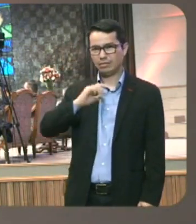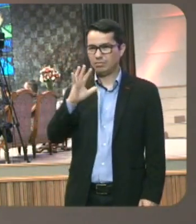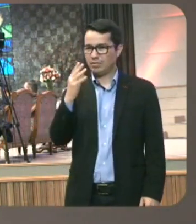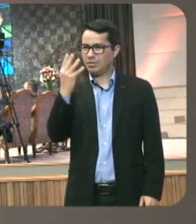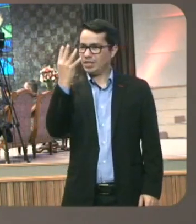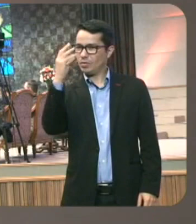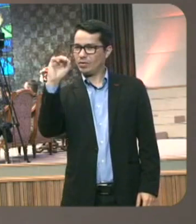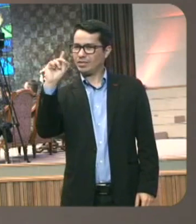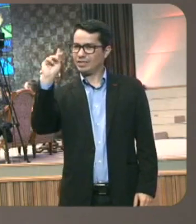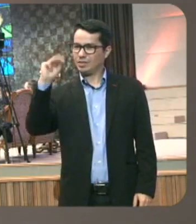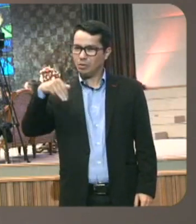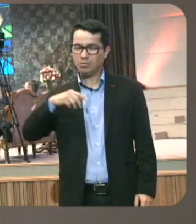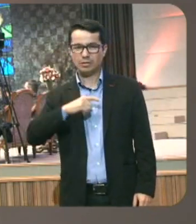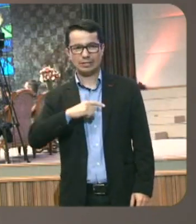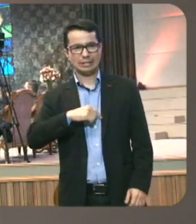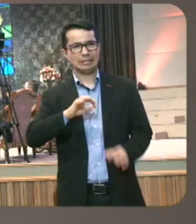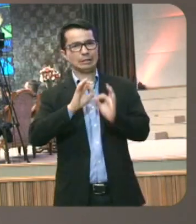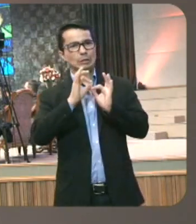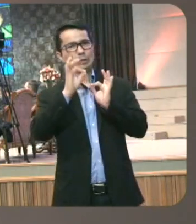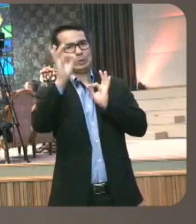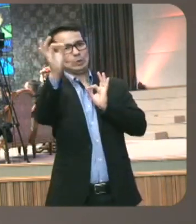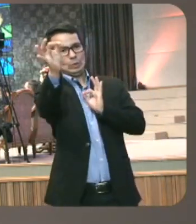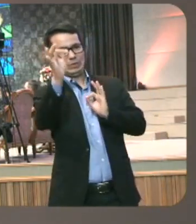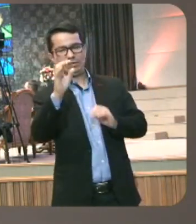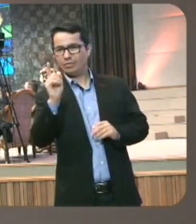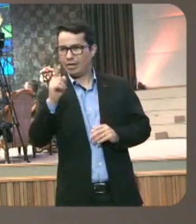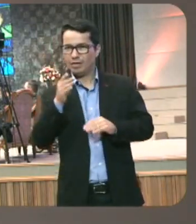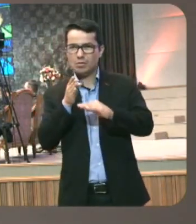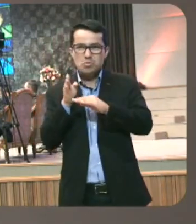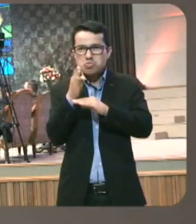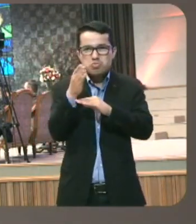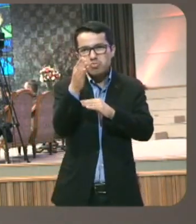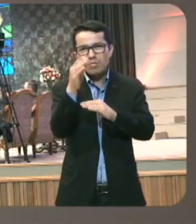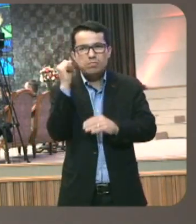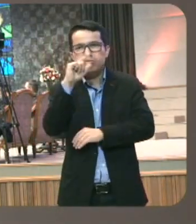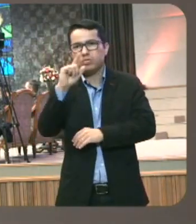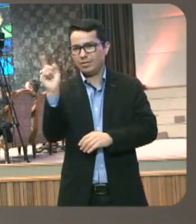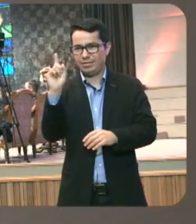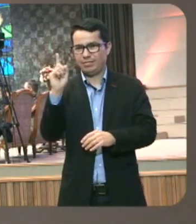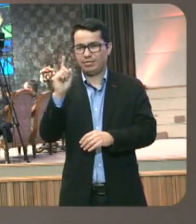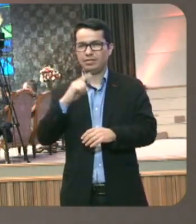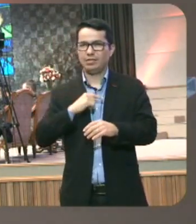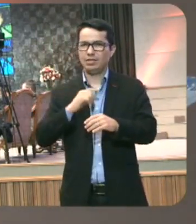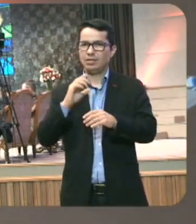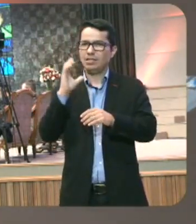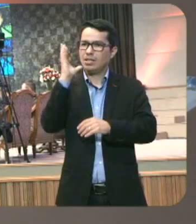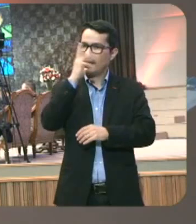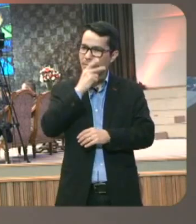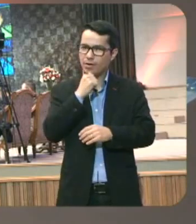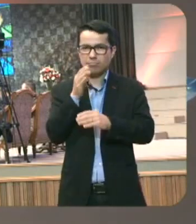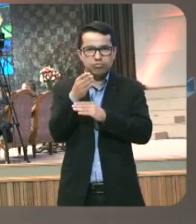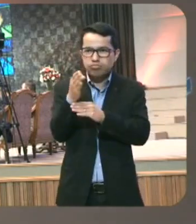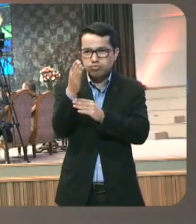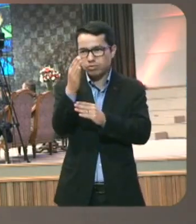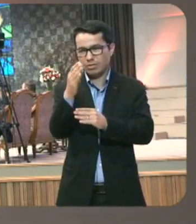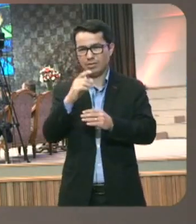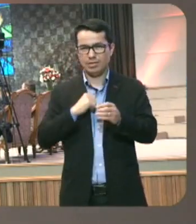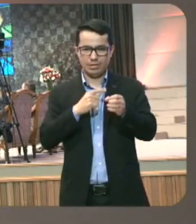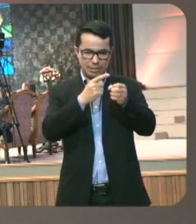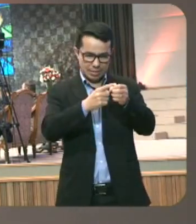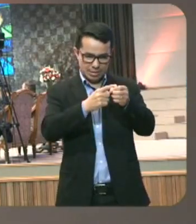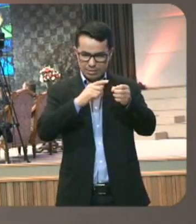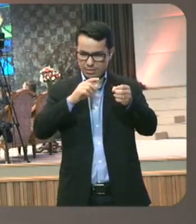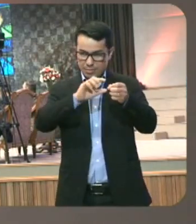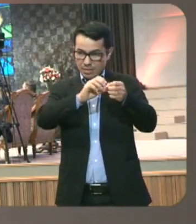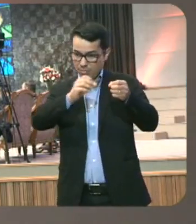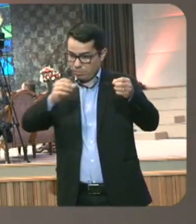seguindo as rotas dali, não uma linha reta no mapa, mas seguindo as rotas. E aí a gente